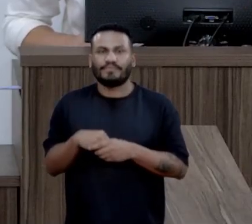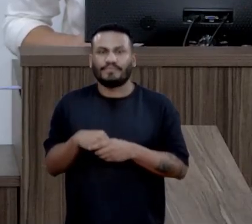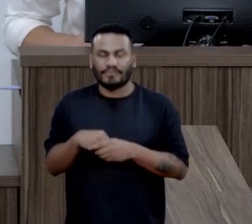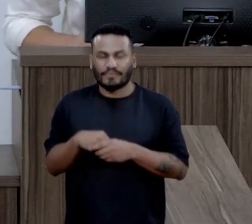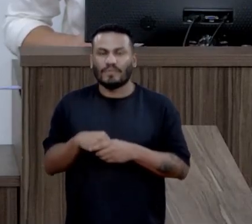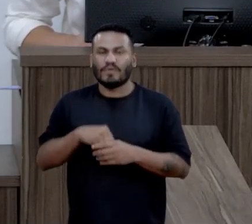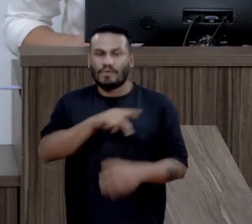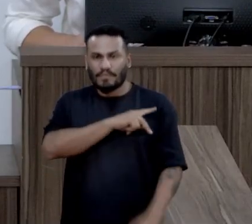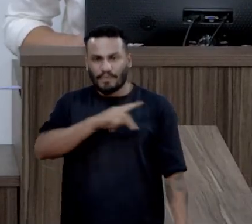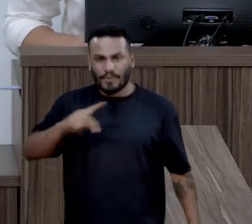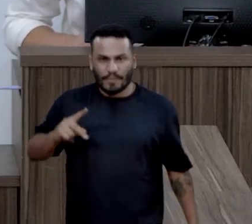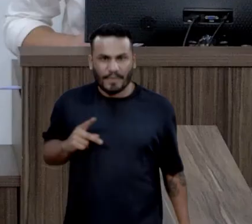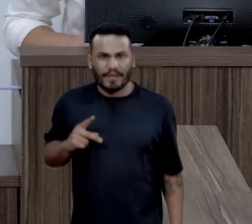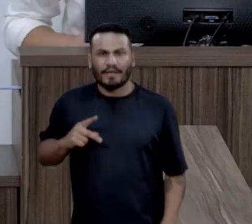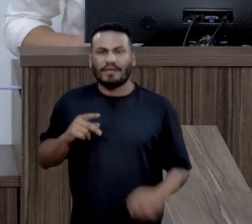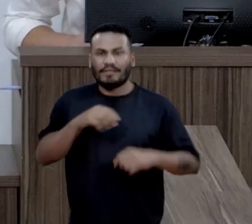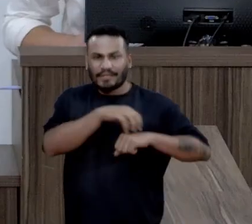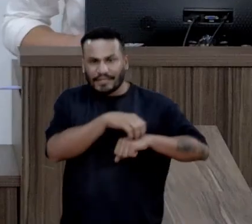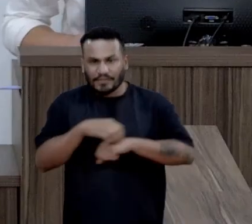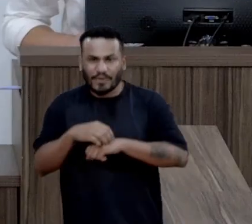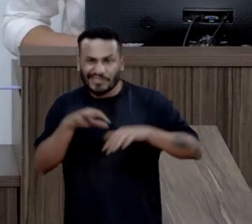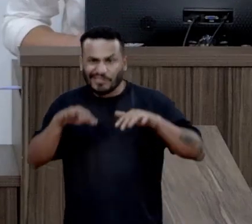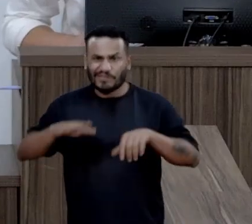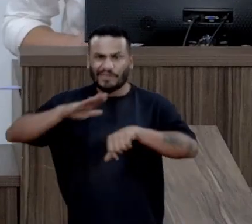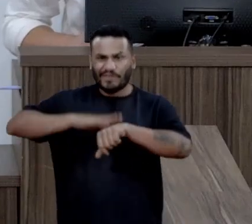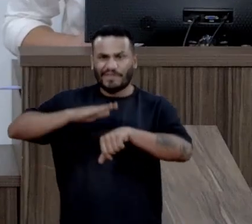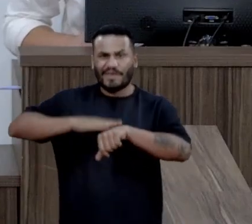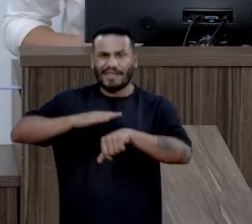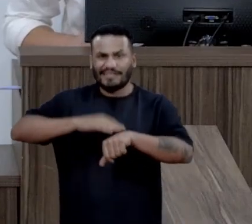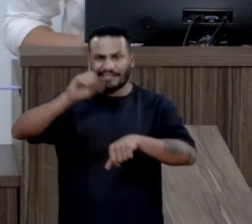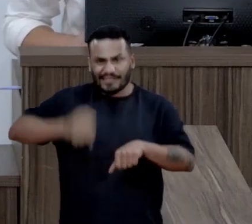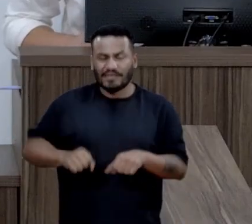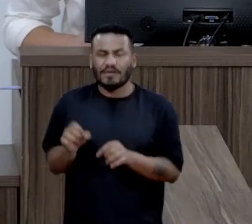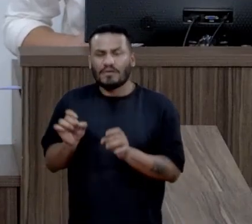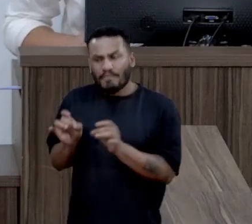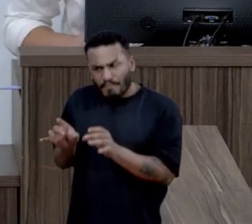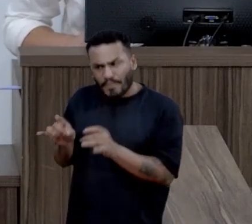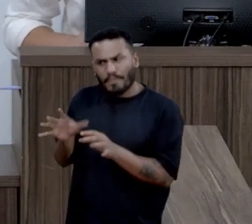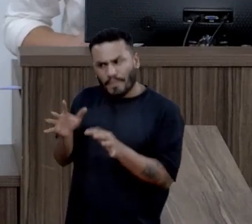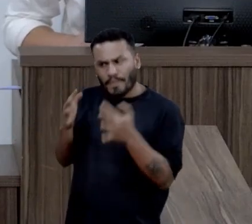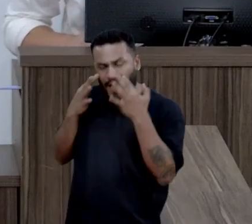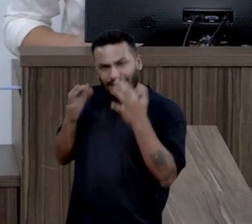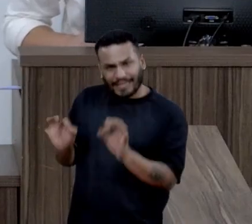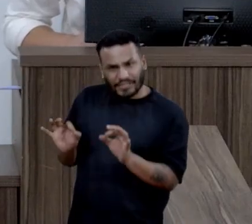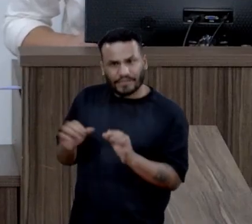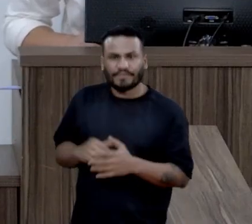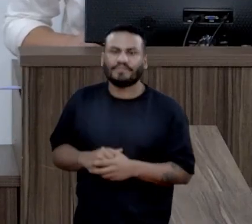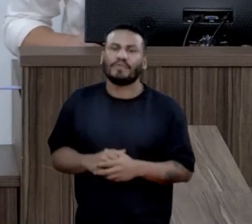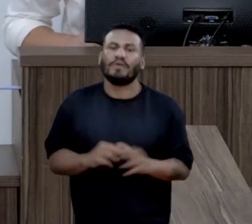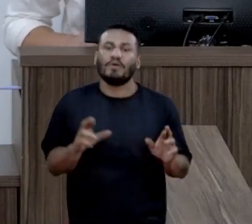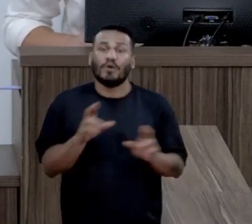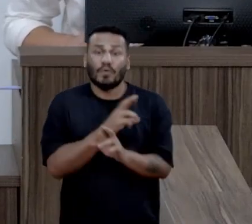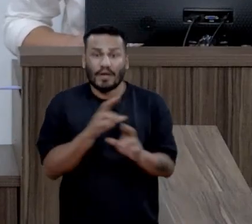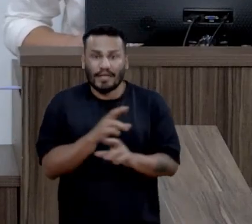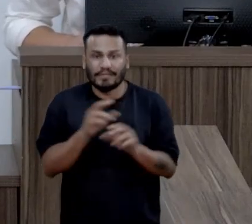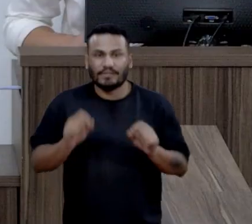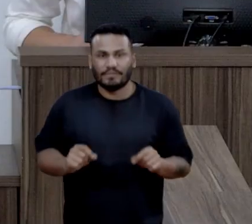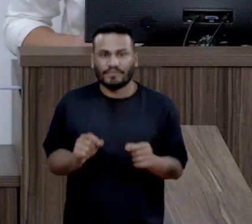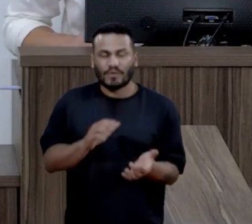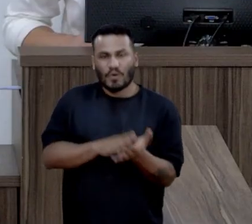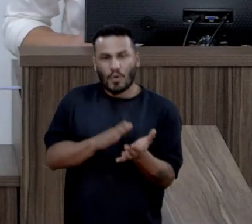rede pública de transporte, isso faz com que seja um mercado atrativo. Mas dizer para Vossa Excelência, com relação